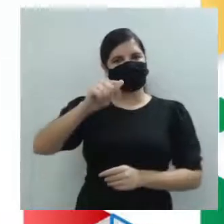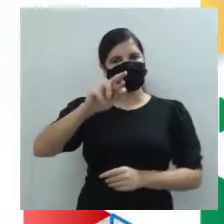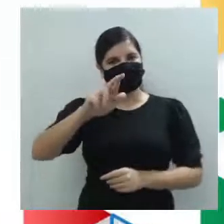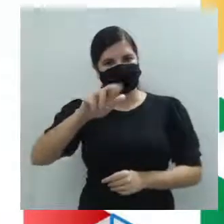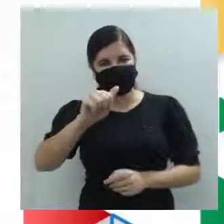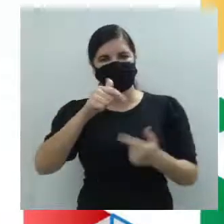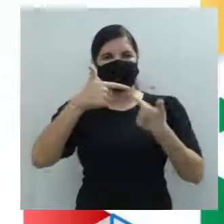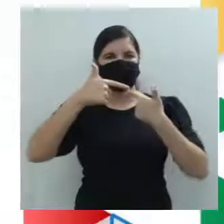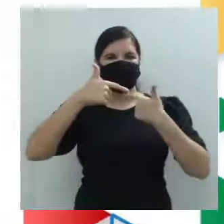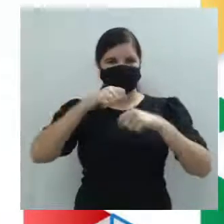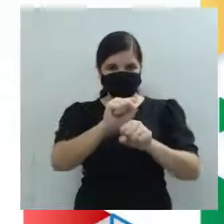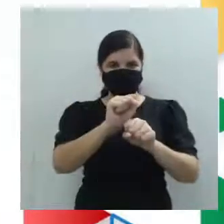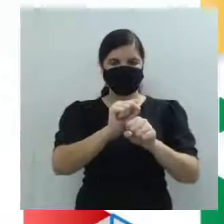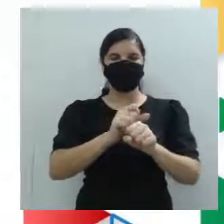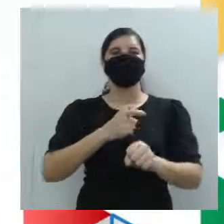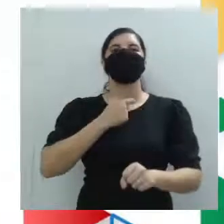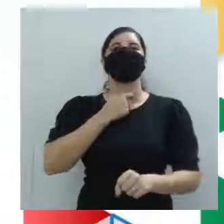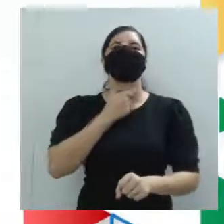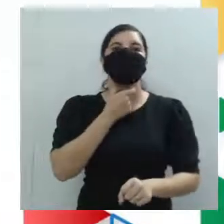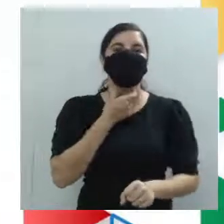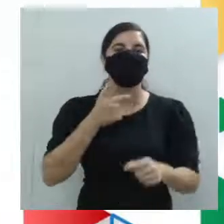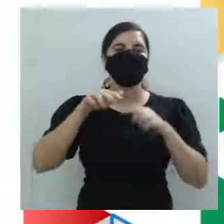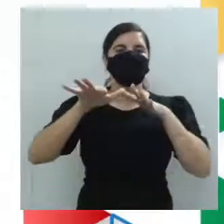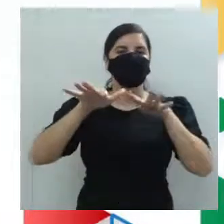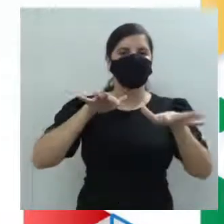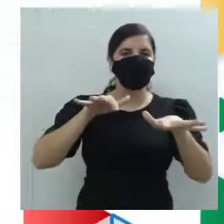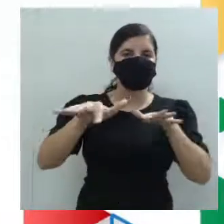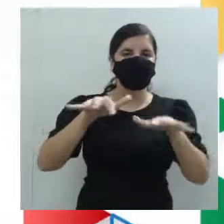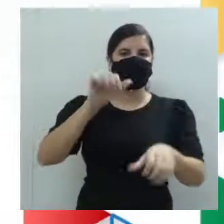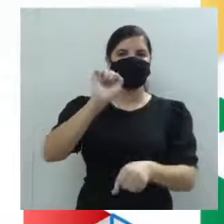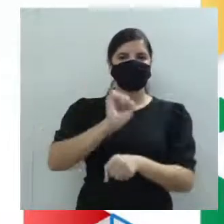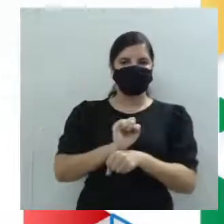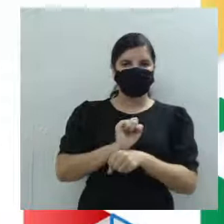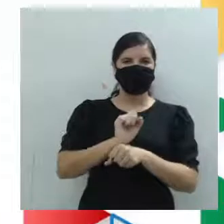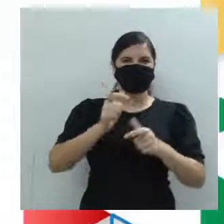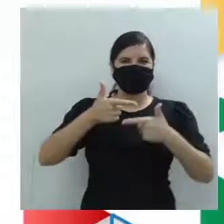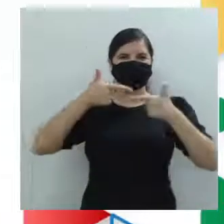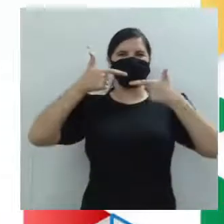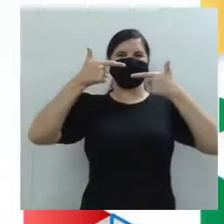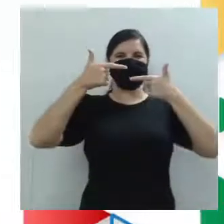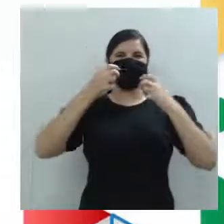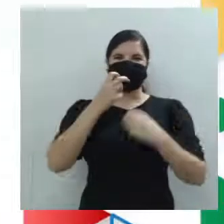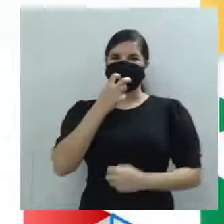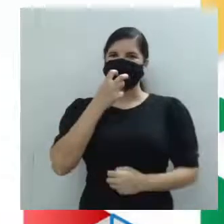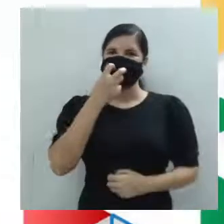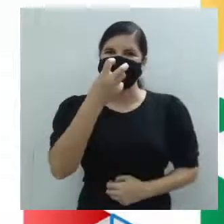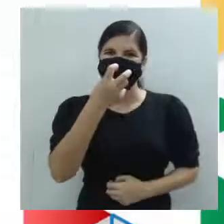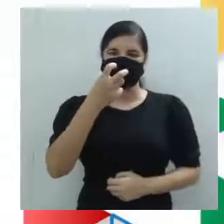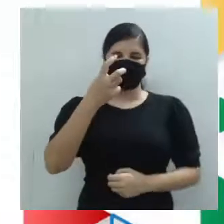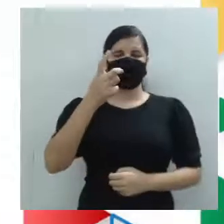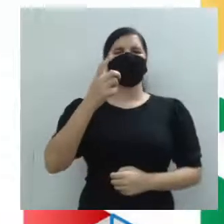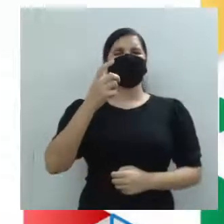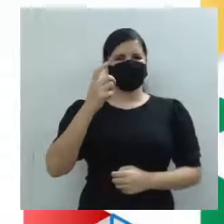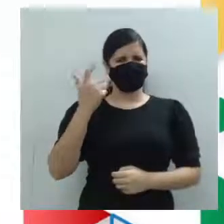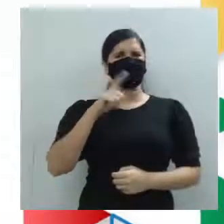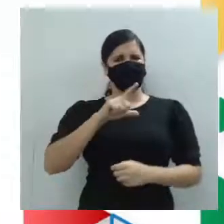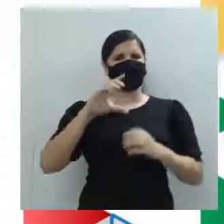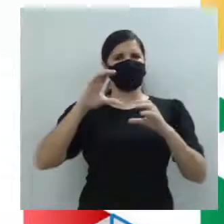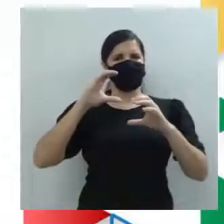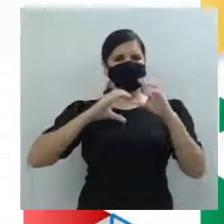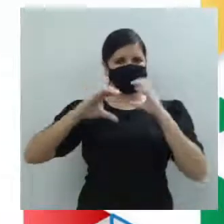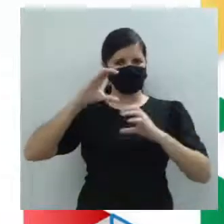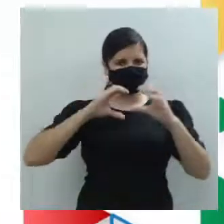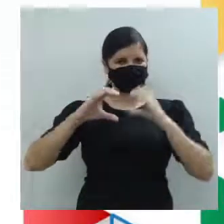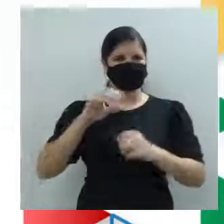paralinguísticos: qualidade da voz, ritmo, pausas, risos, gritos, comunicam. E os